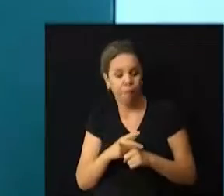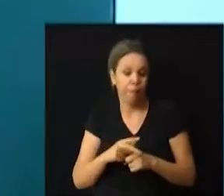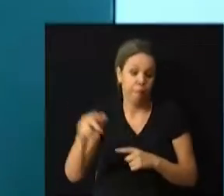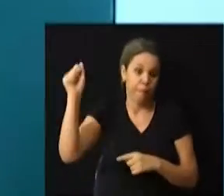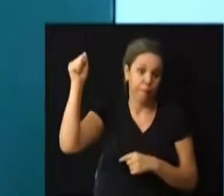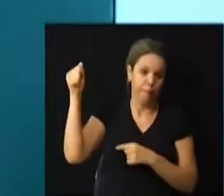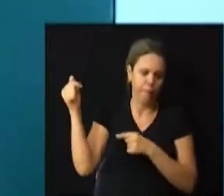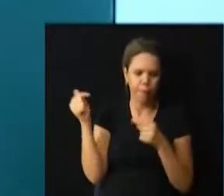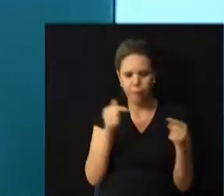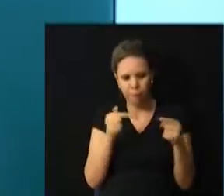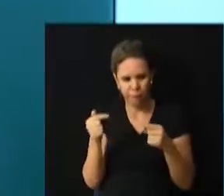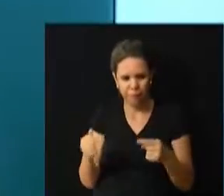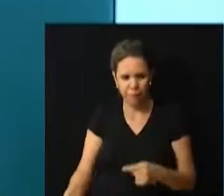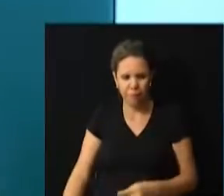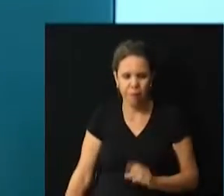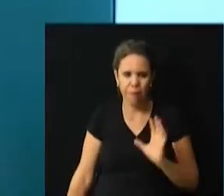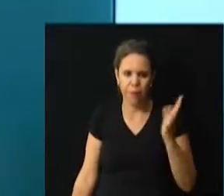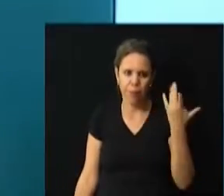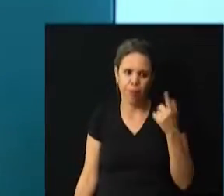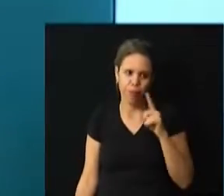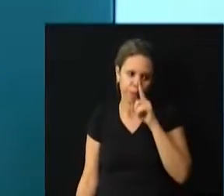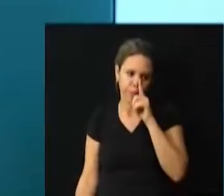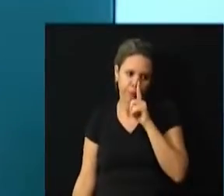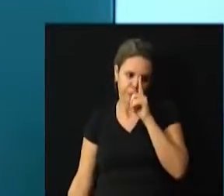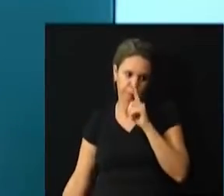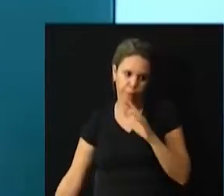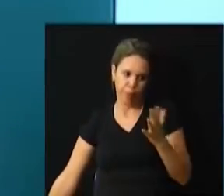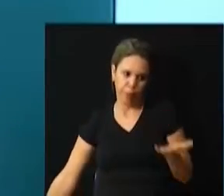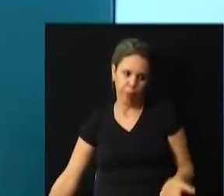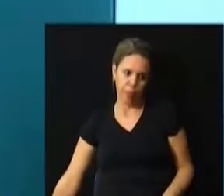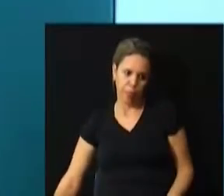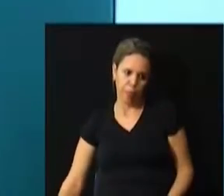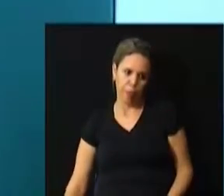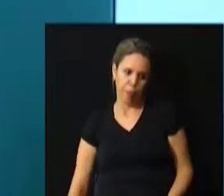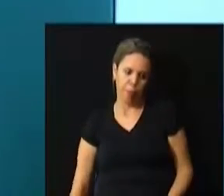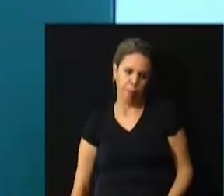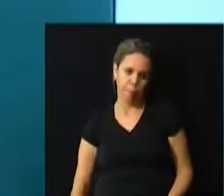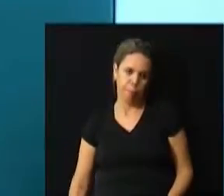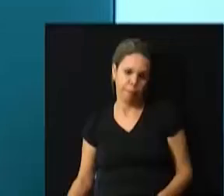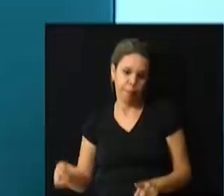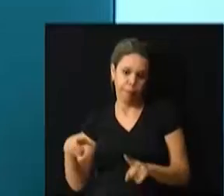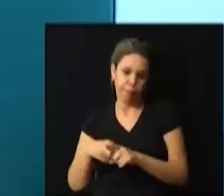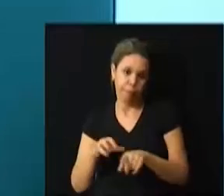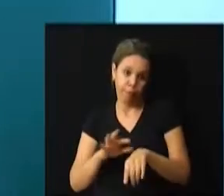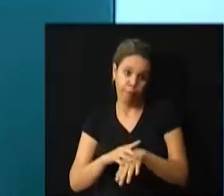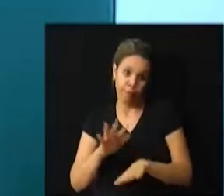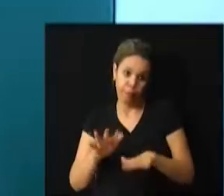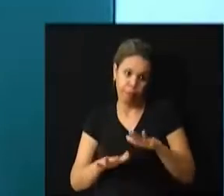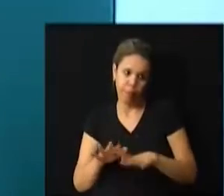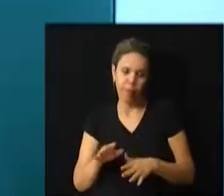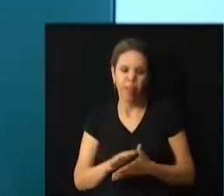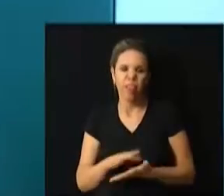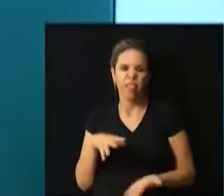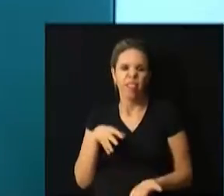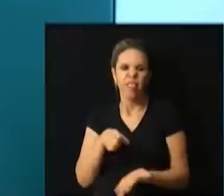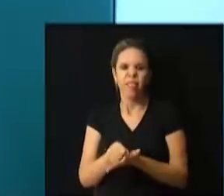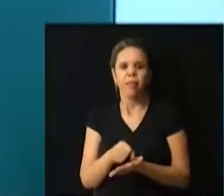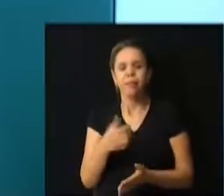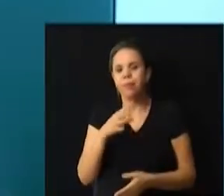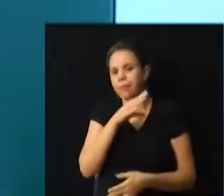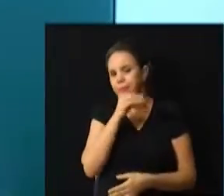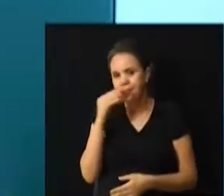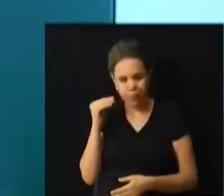se superar, tá? Aí o que acontece? Aí acontecem os acidentes. Já